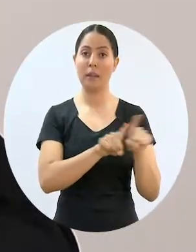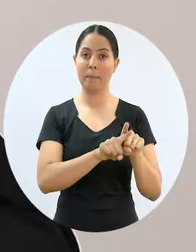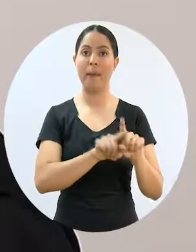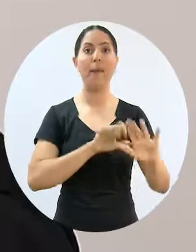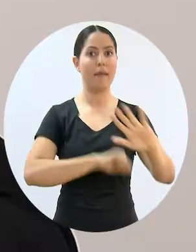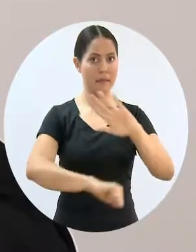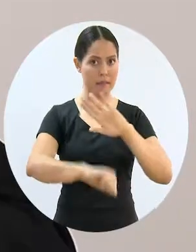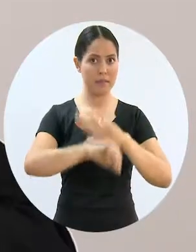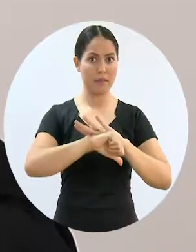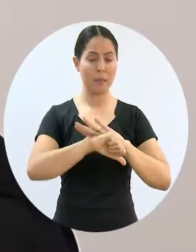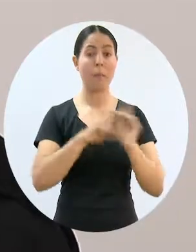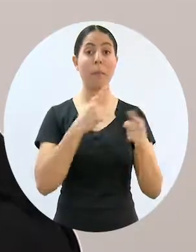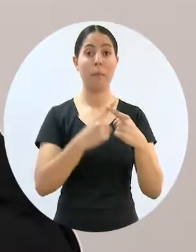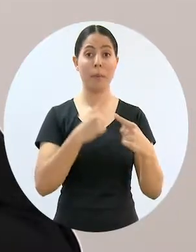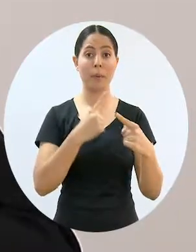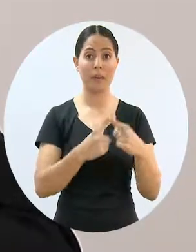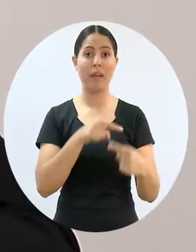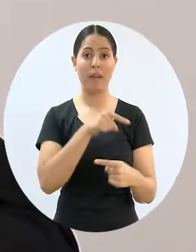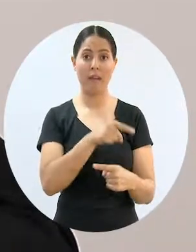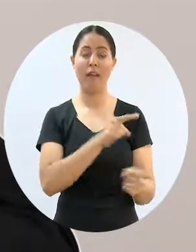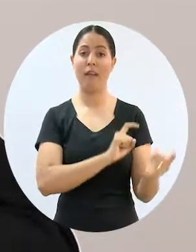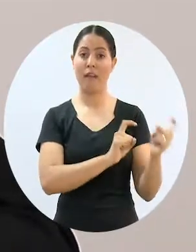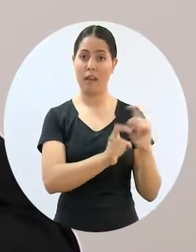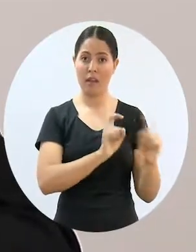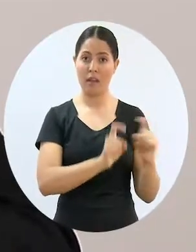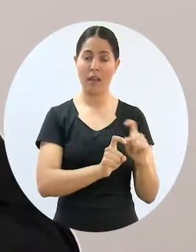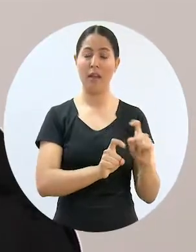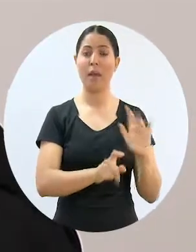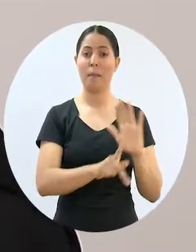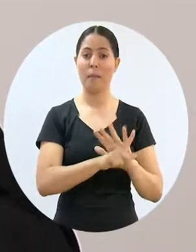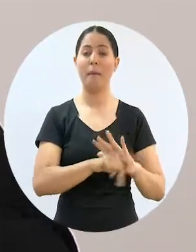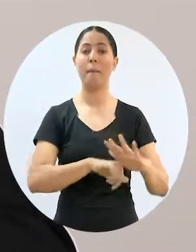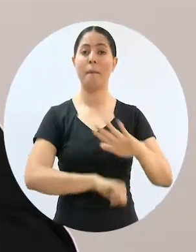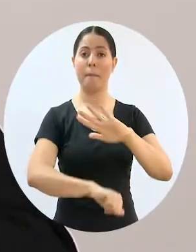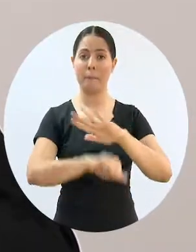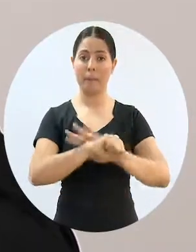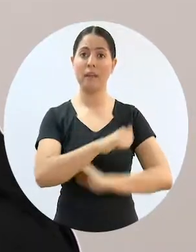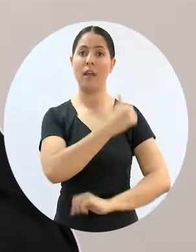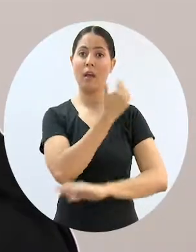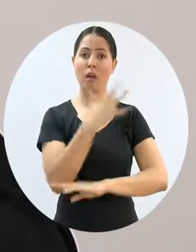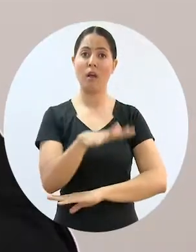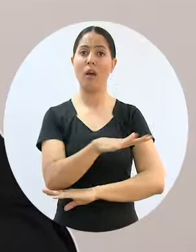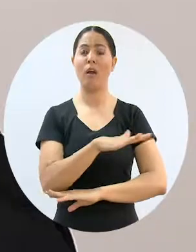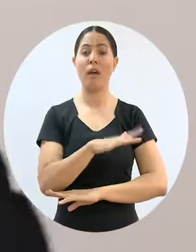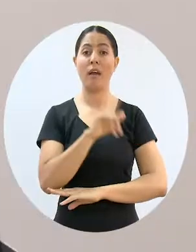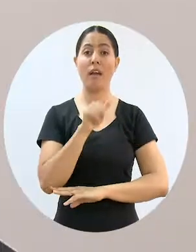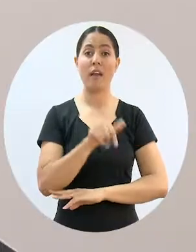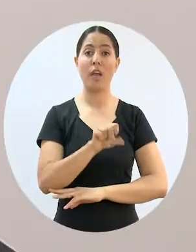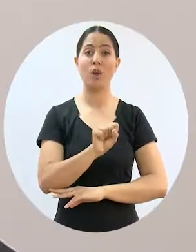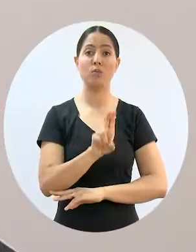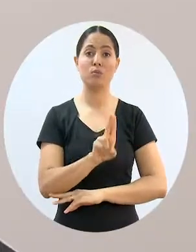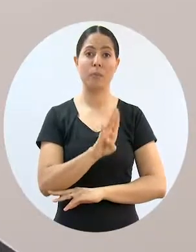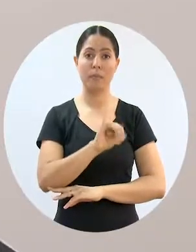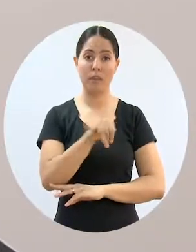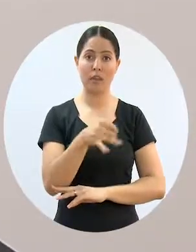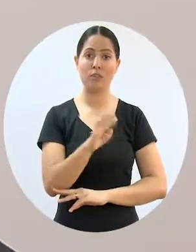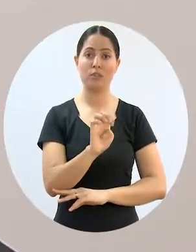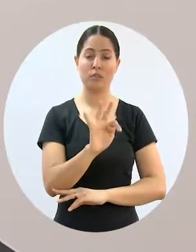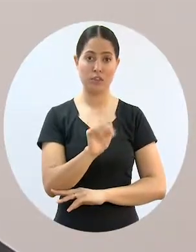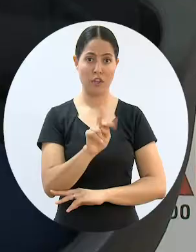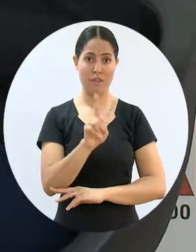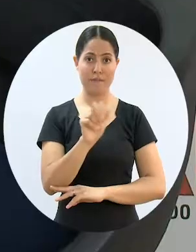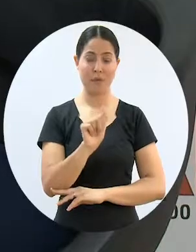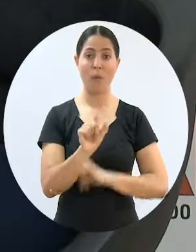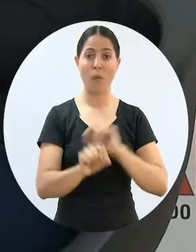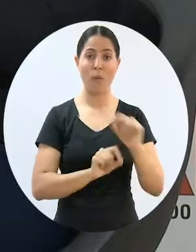no caso a responsabilidade administrativa e penal ambiental são subjetivas, ou seja,